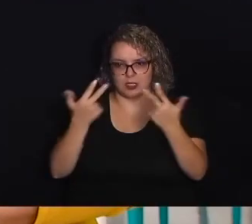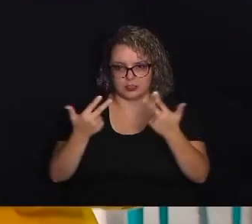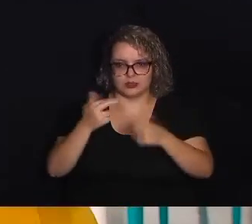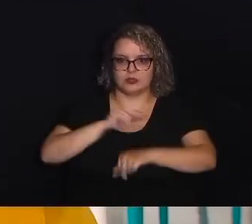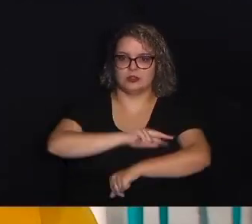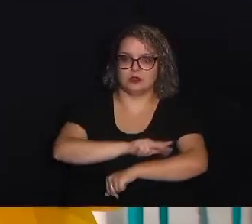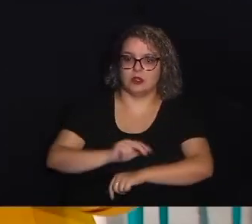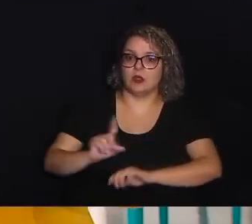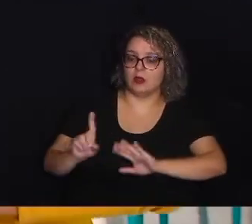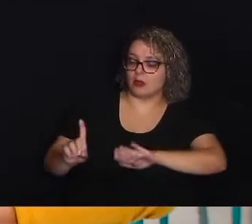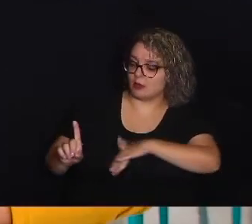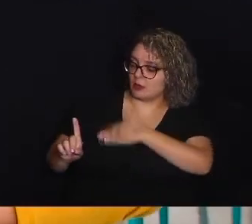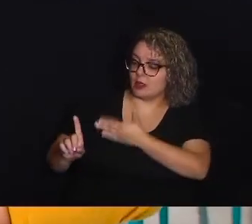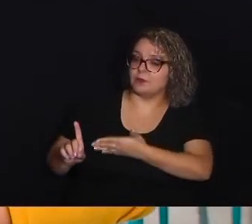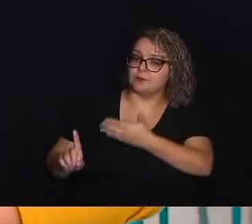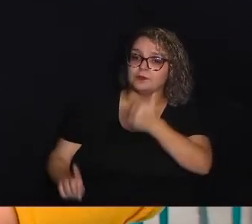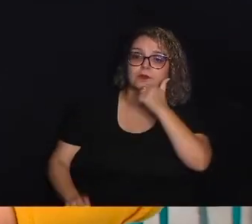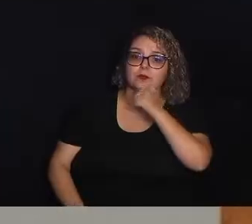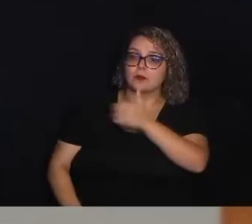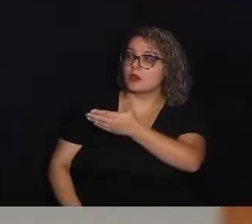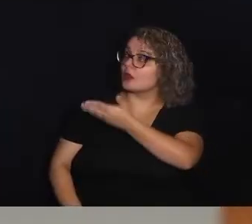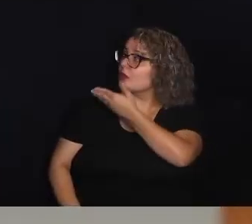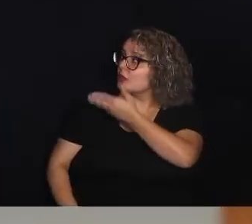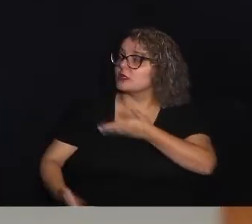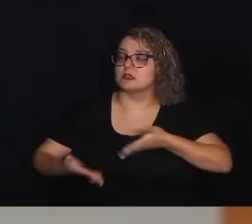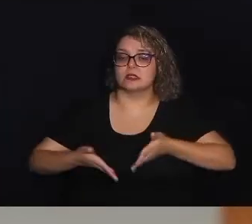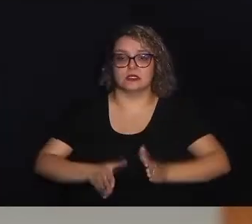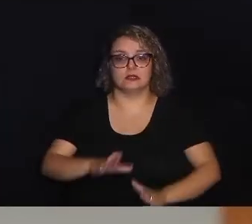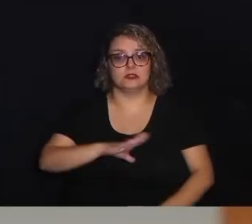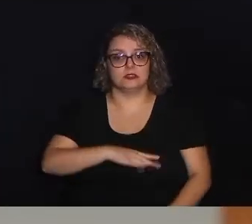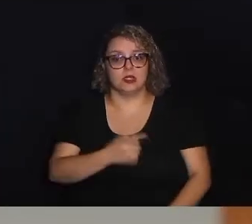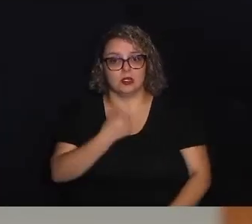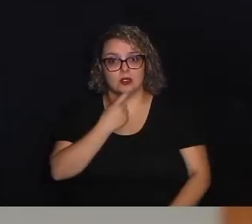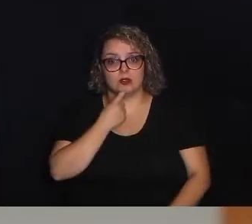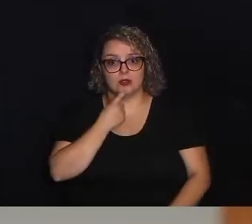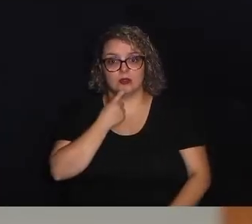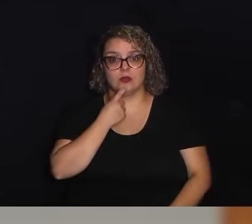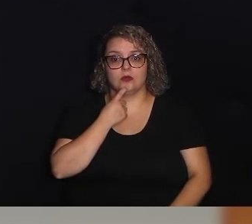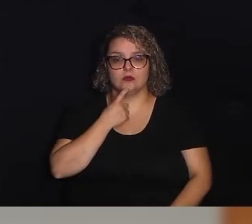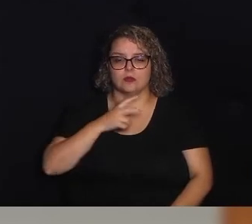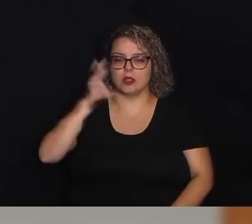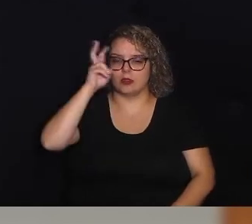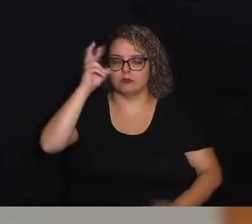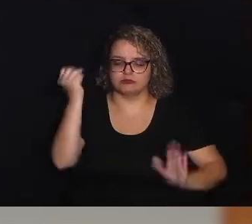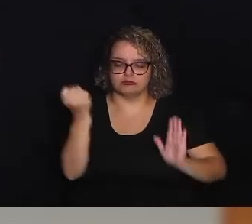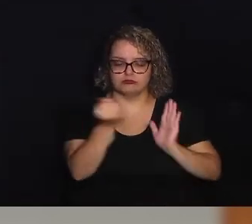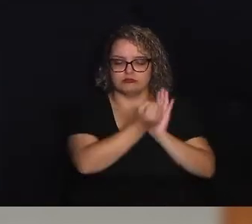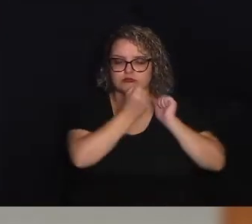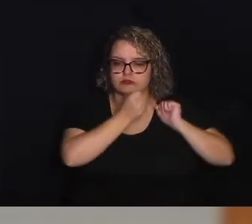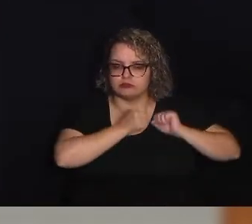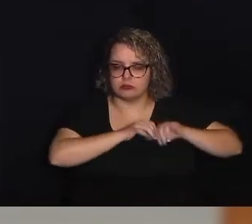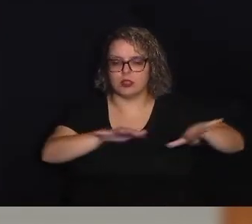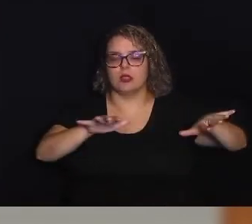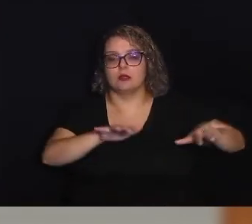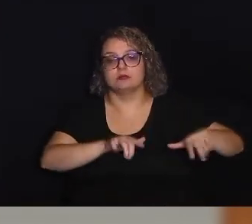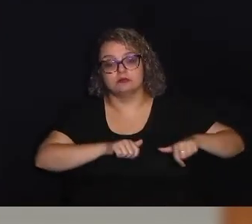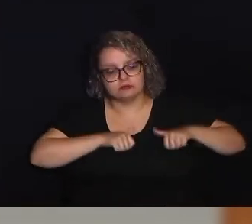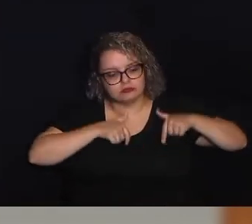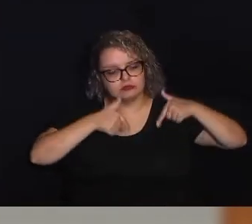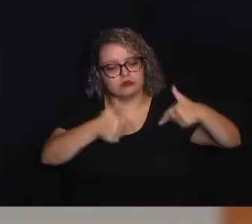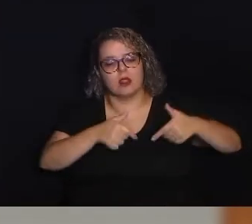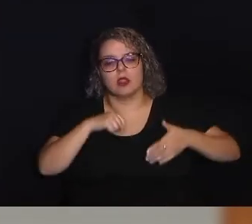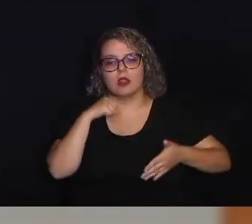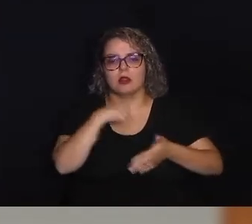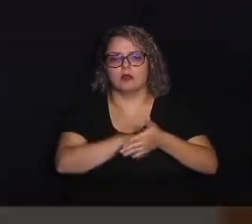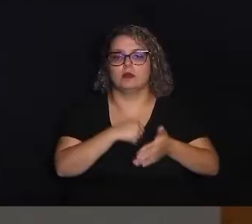relações étnico-raciais uma homenagem a mulher nascida em cinas e que deixou um legado de